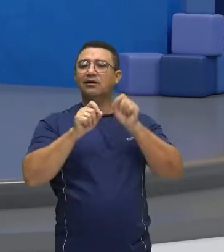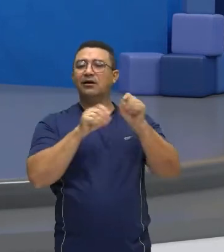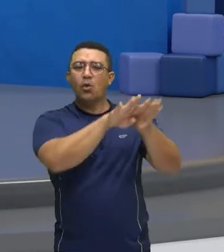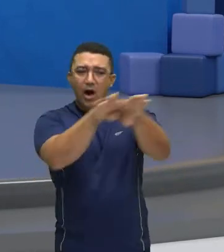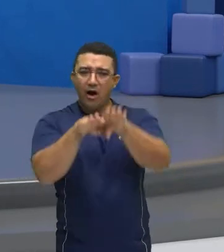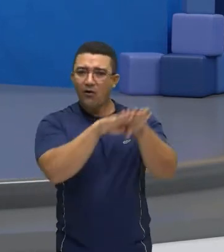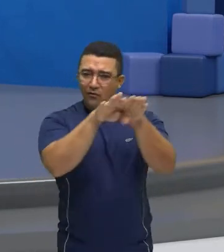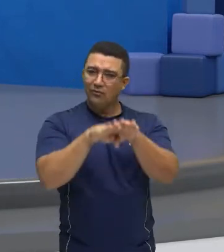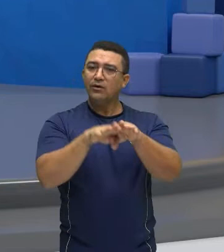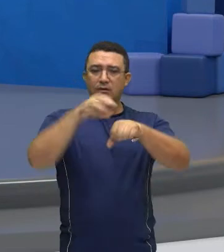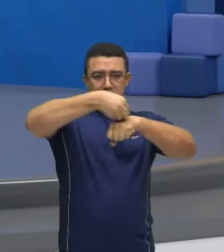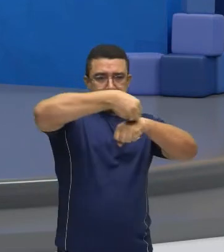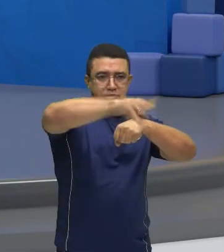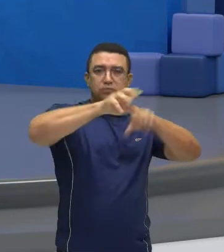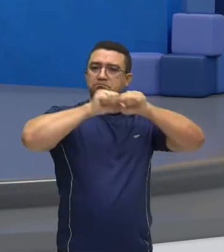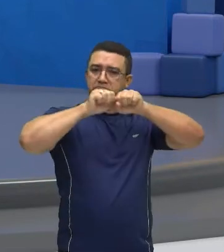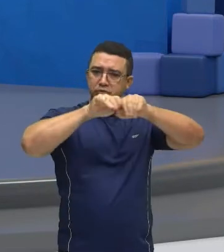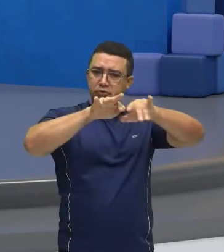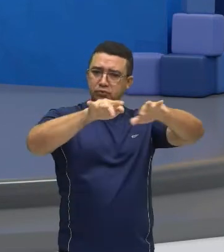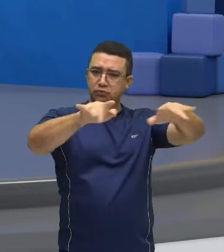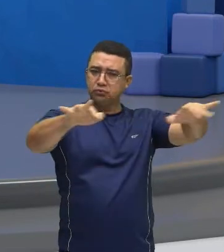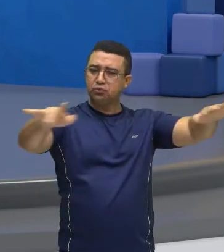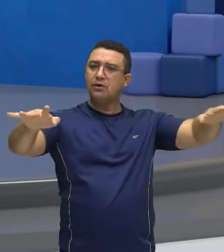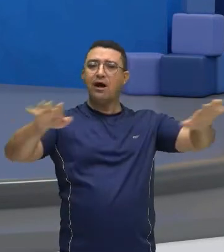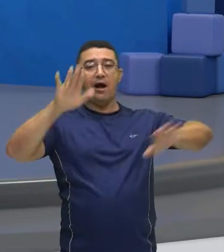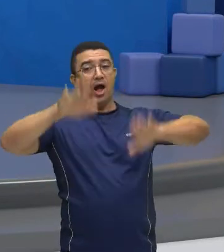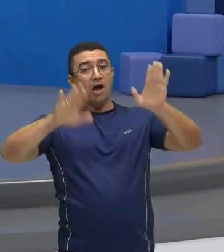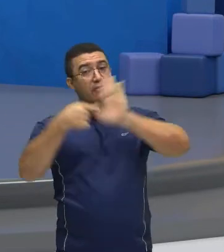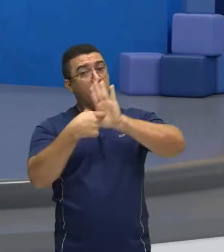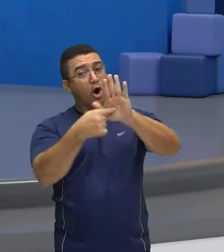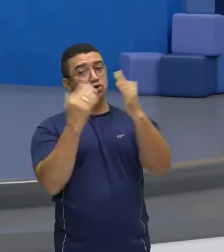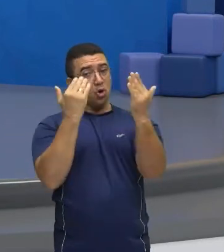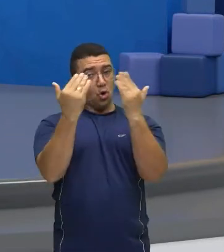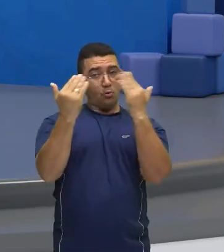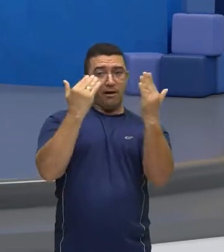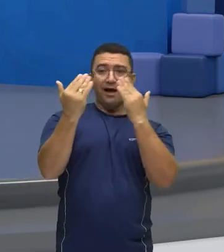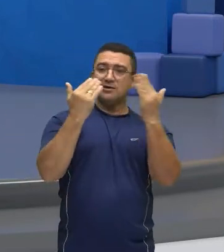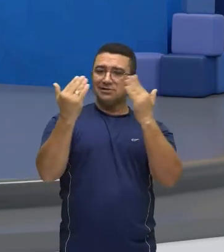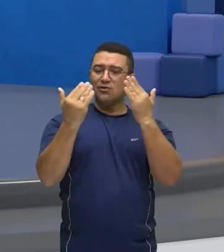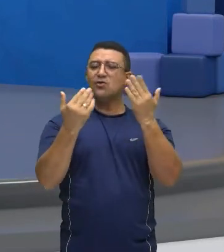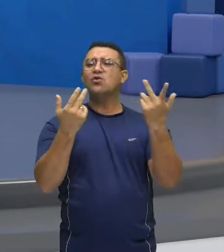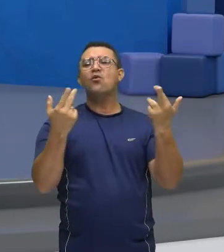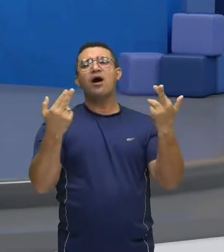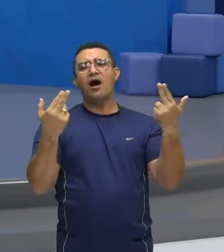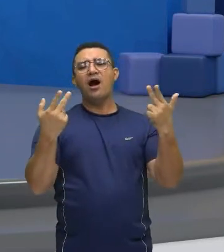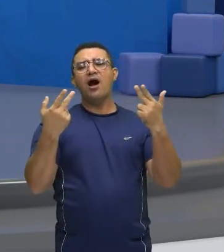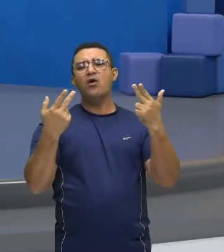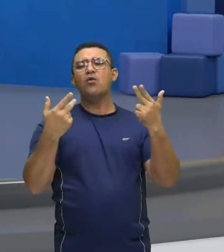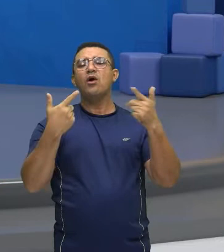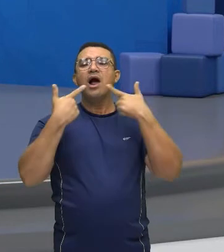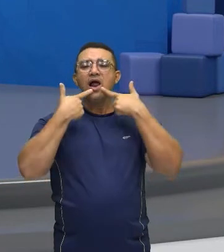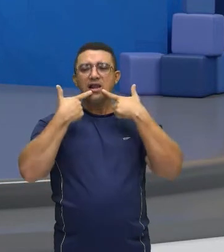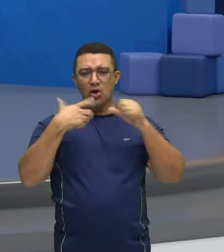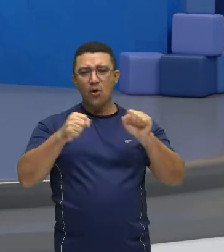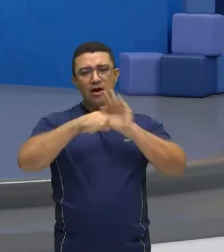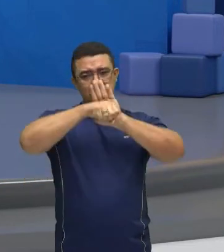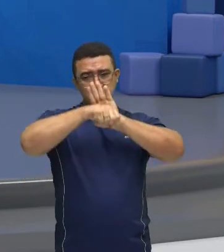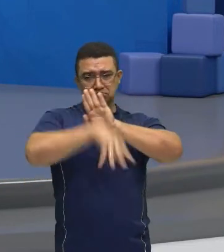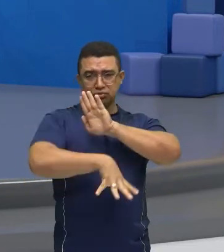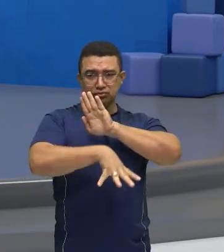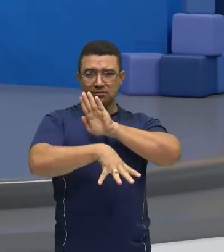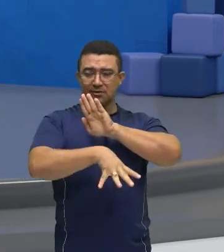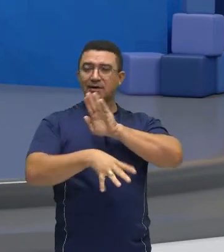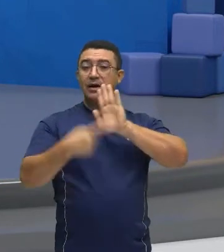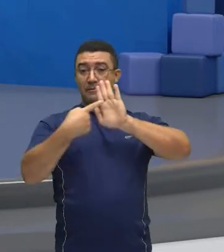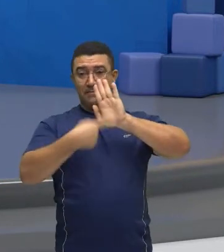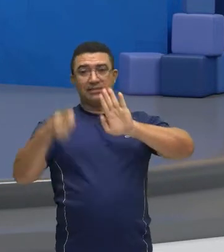eles são ali, né? Muitos deles trazem comparações que a gente tem ali como uma figura de linguagem, a metáfora, tá bom? Então, um conceito